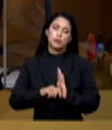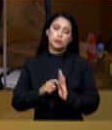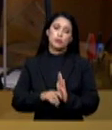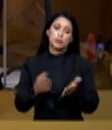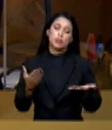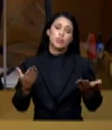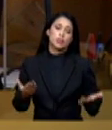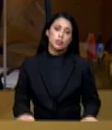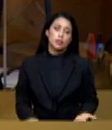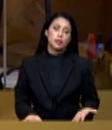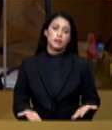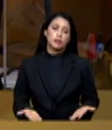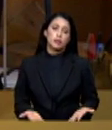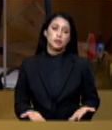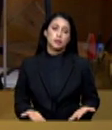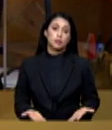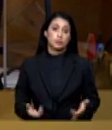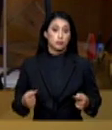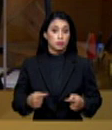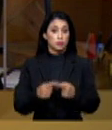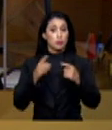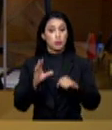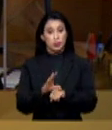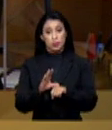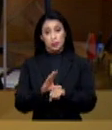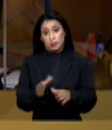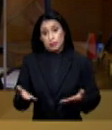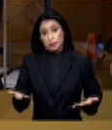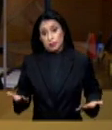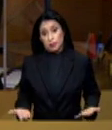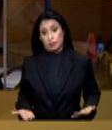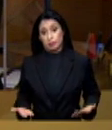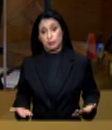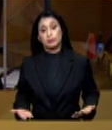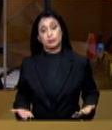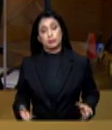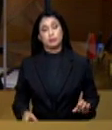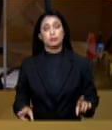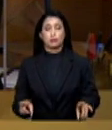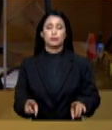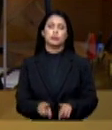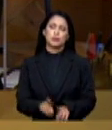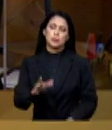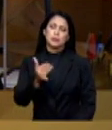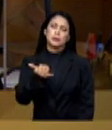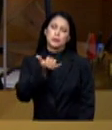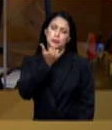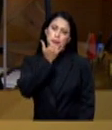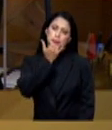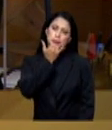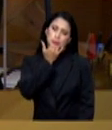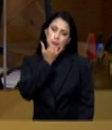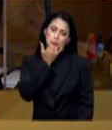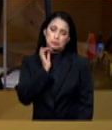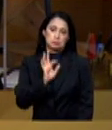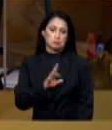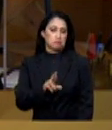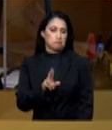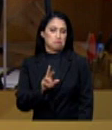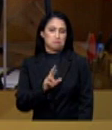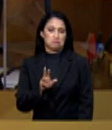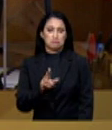declaramos isso constitucional assim também aqui com todas as vezes não